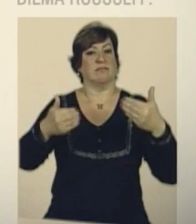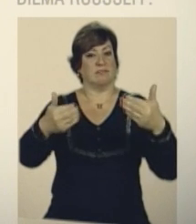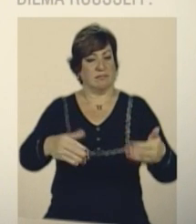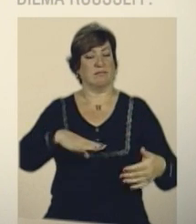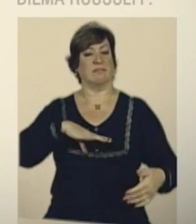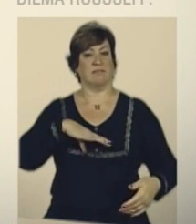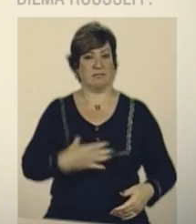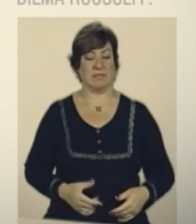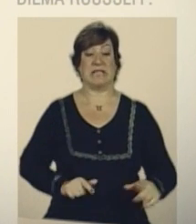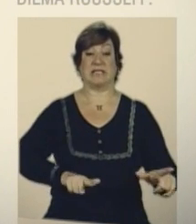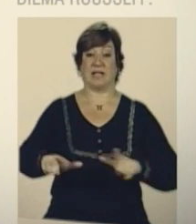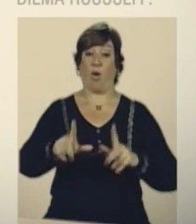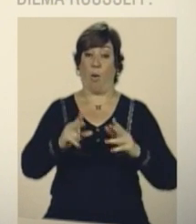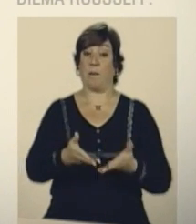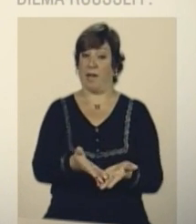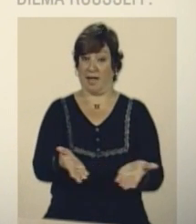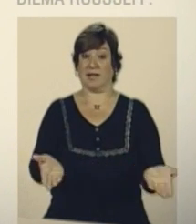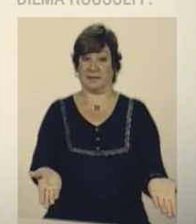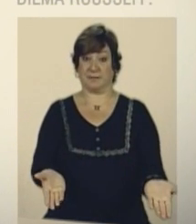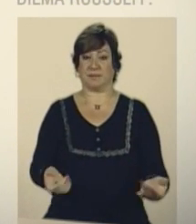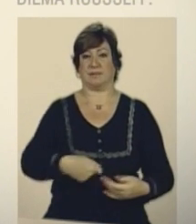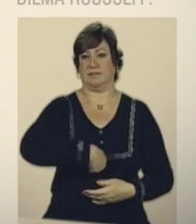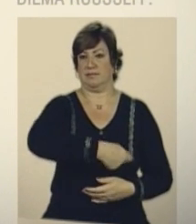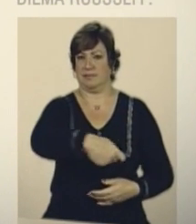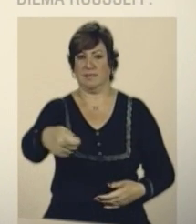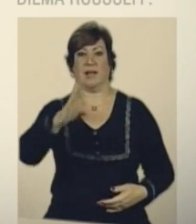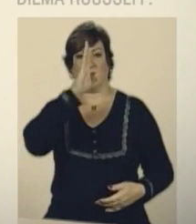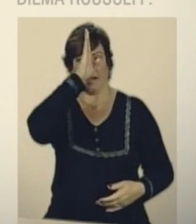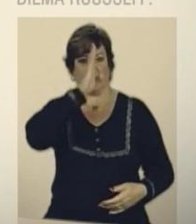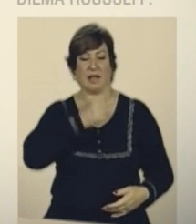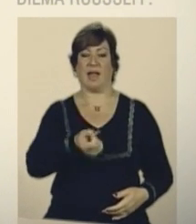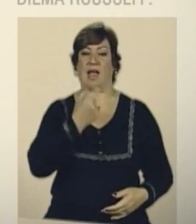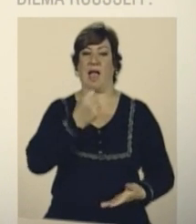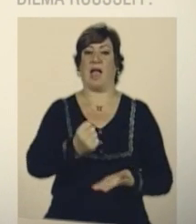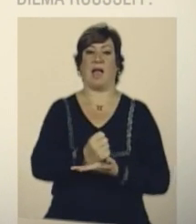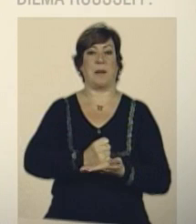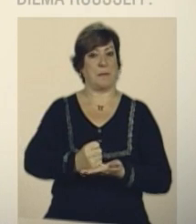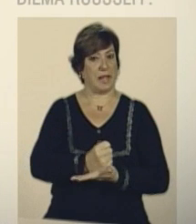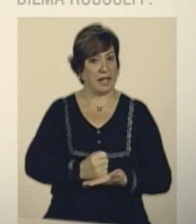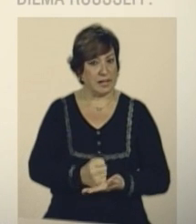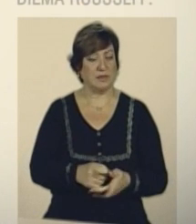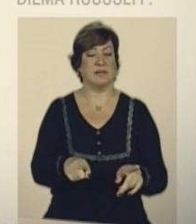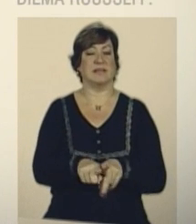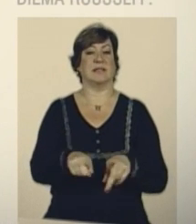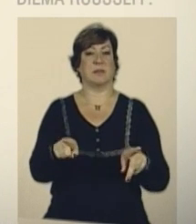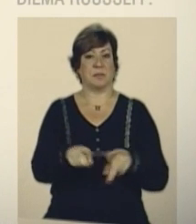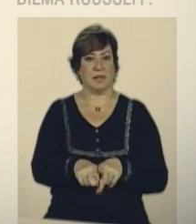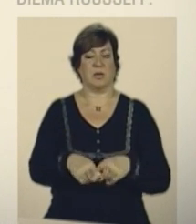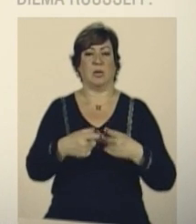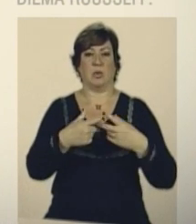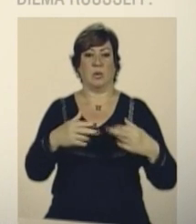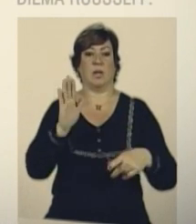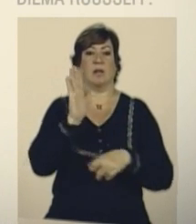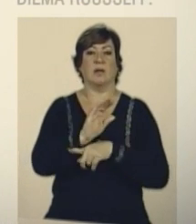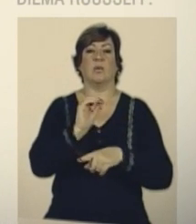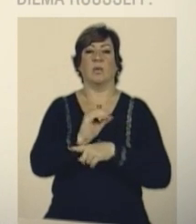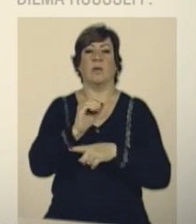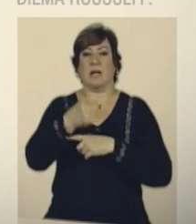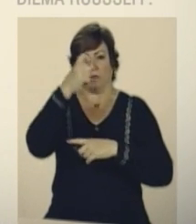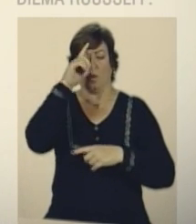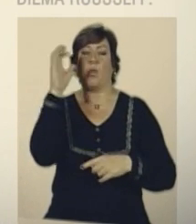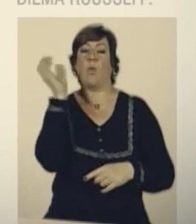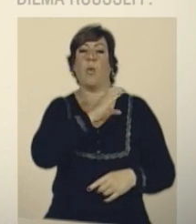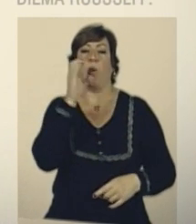com ações como essas a distribuição gratuita de remédios um investimento nas emergências dos